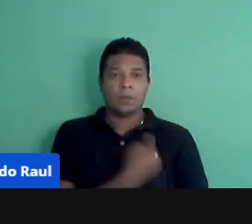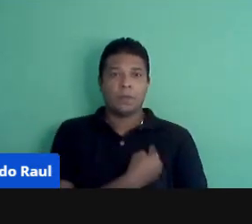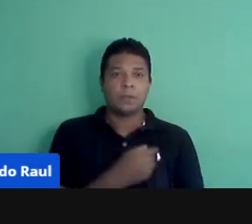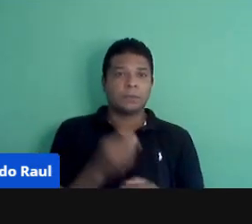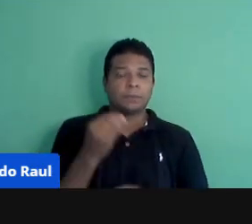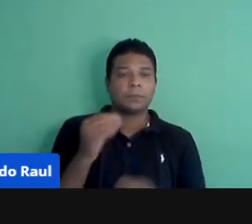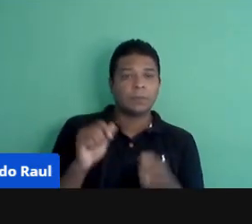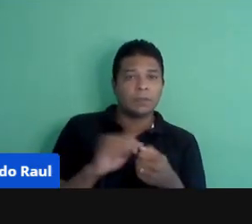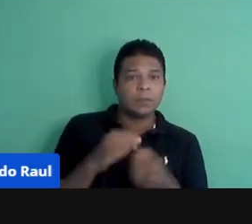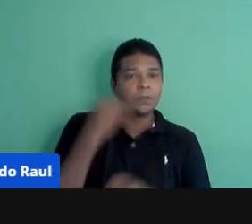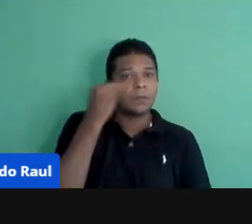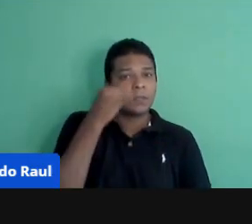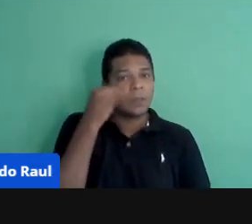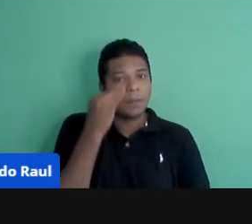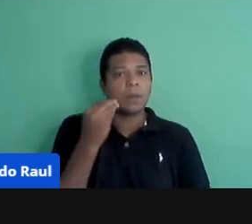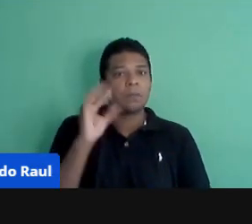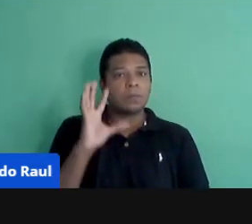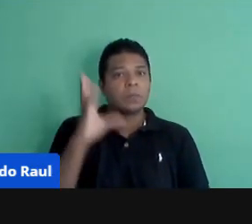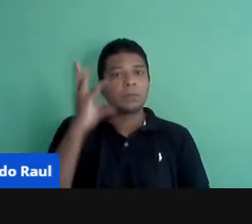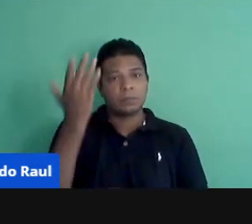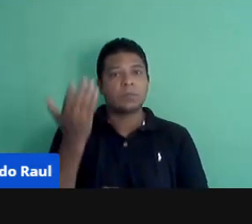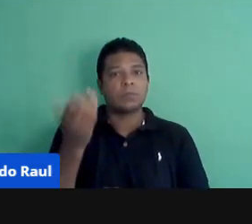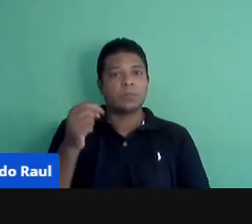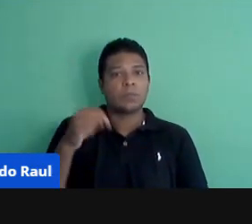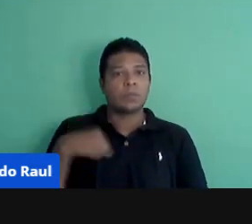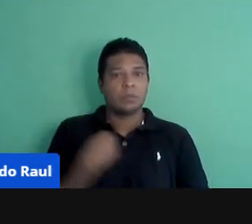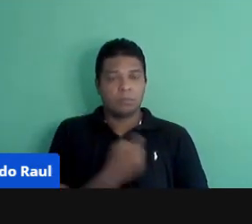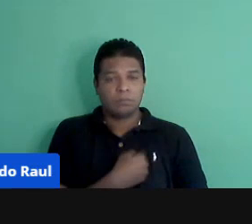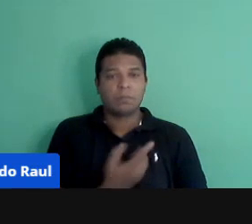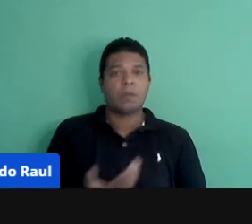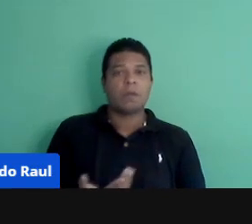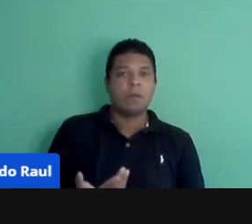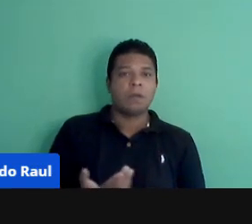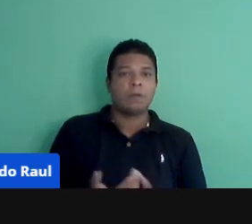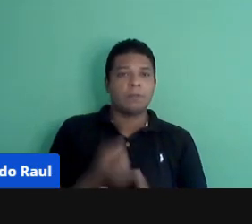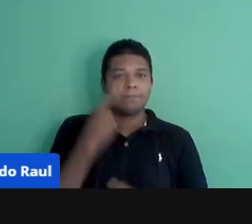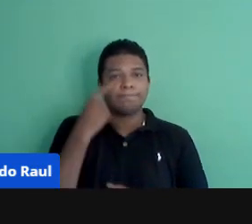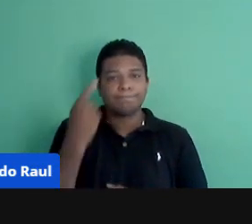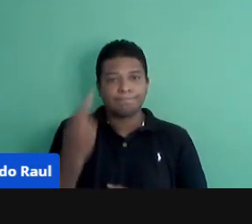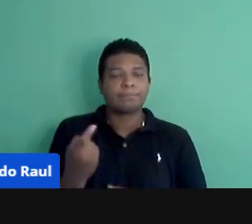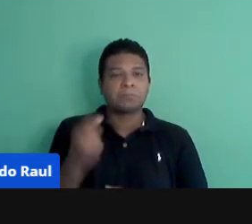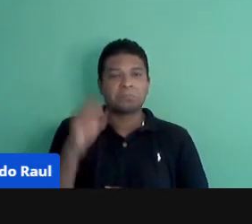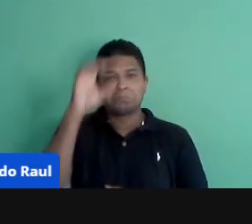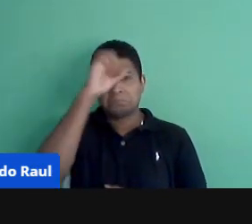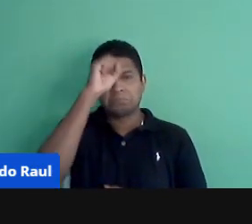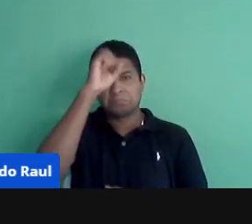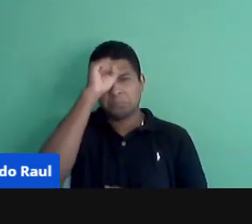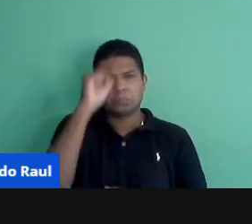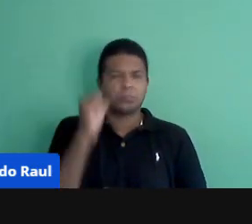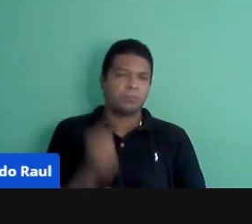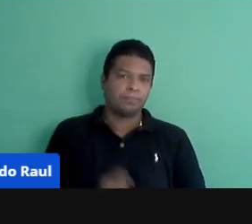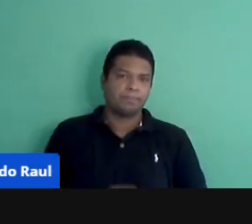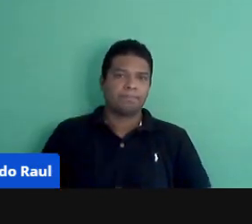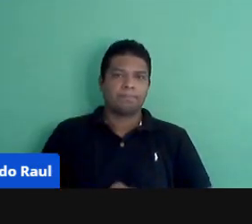uma experiência do que tem acontecido conosco, e tem sido bem interessante, nós temos aprendido muito.